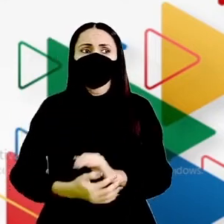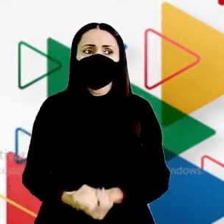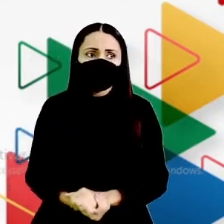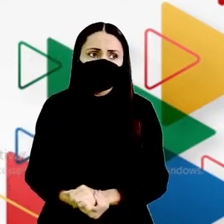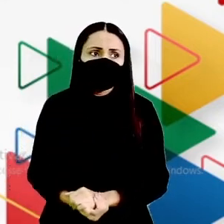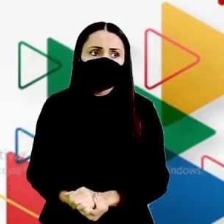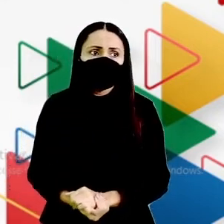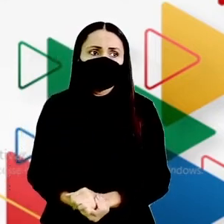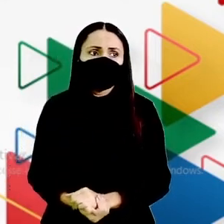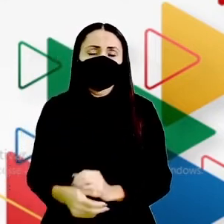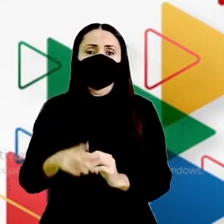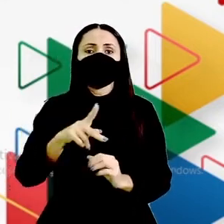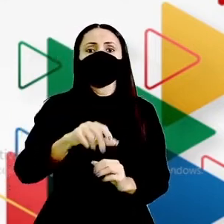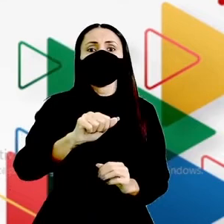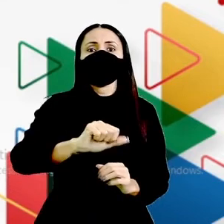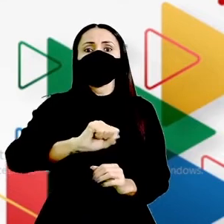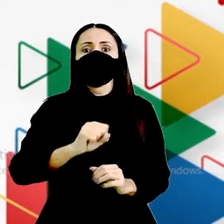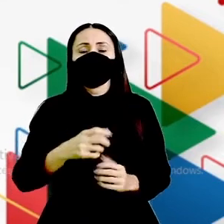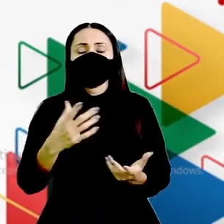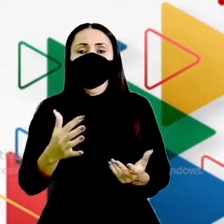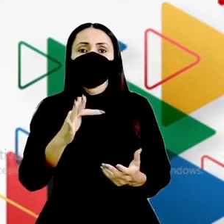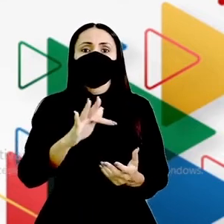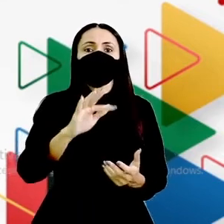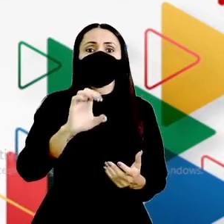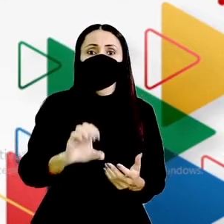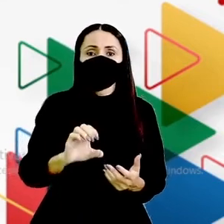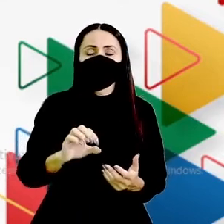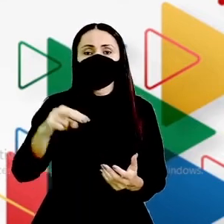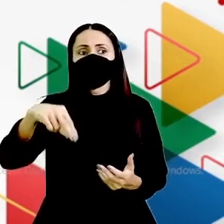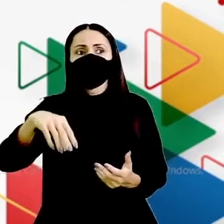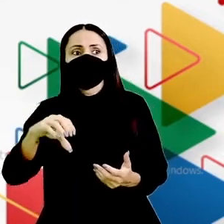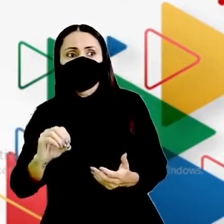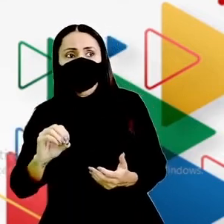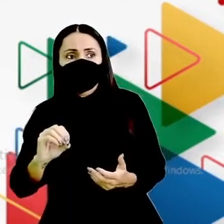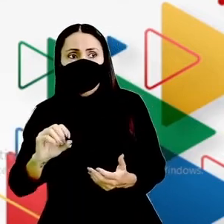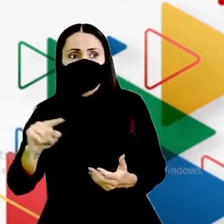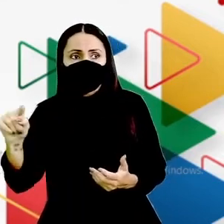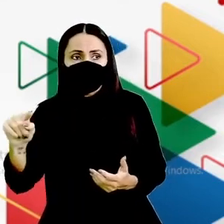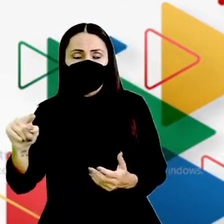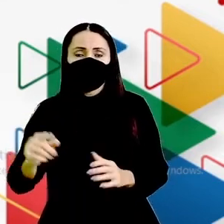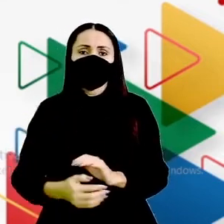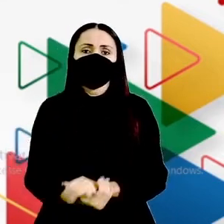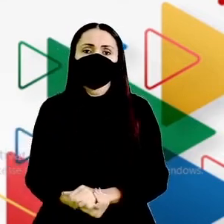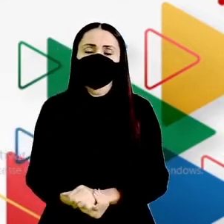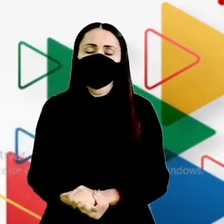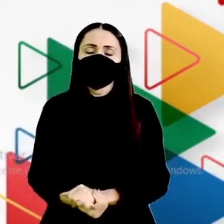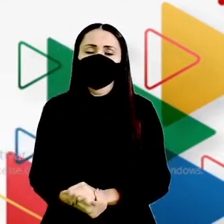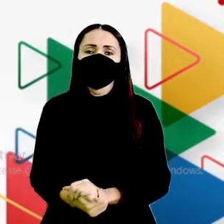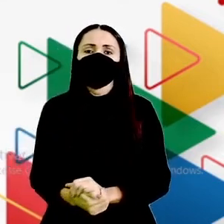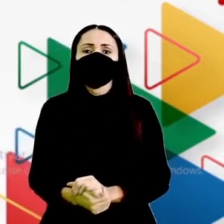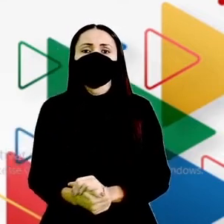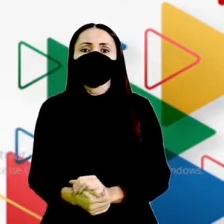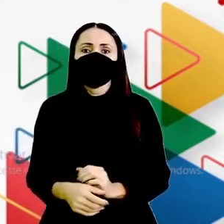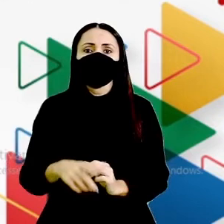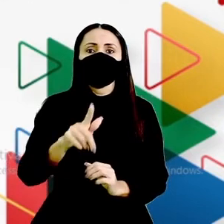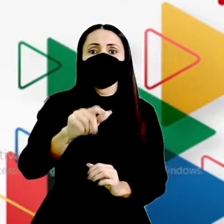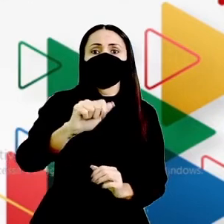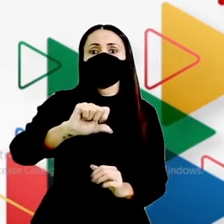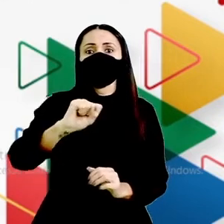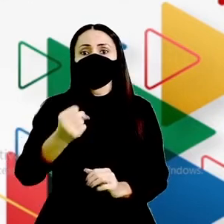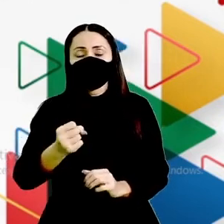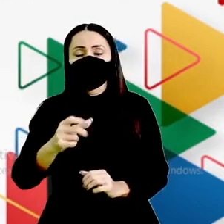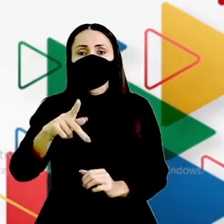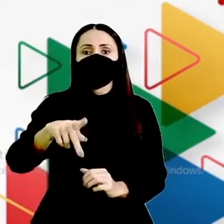também, paz, né? Fé, nó, né? Os nós, né? Também pode ser gás,